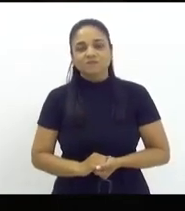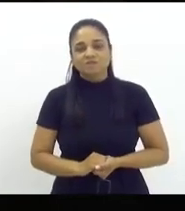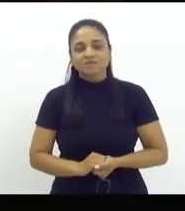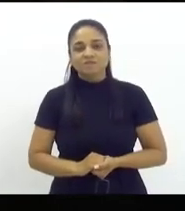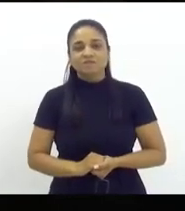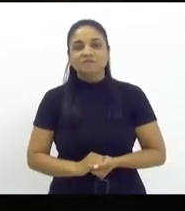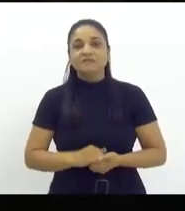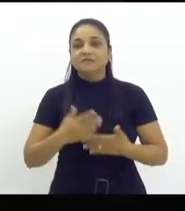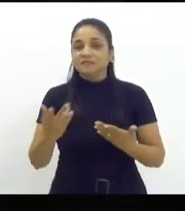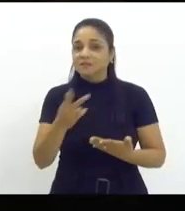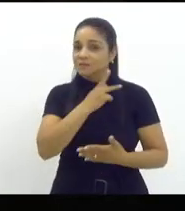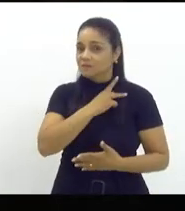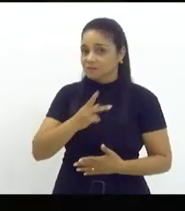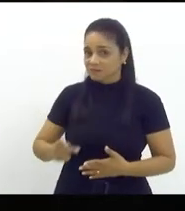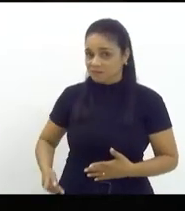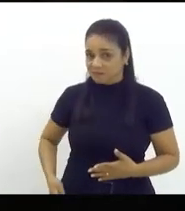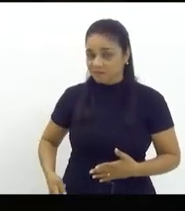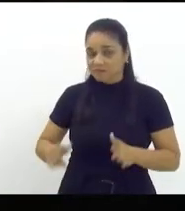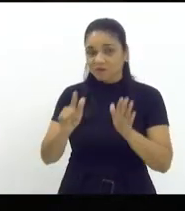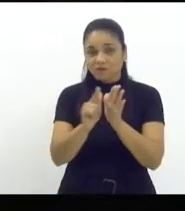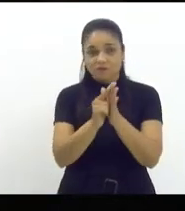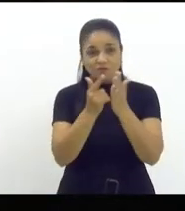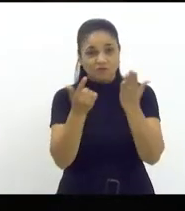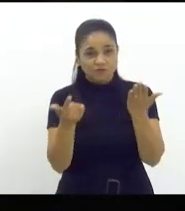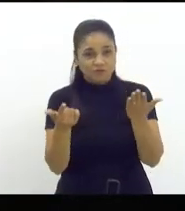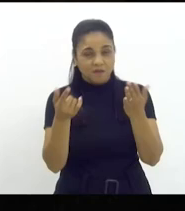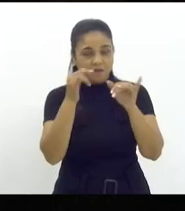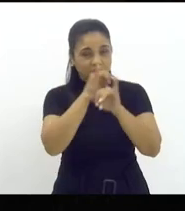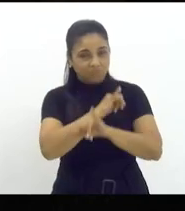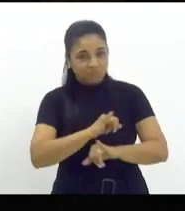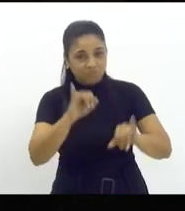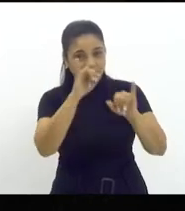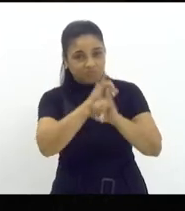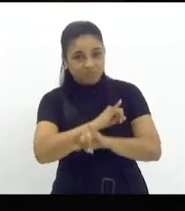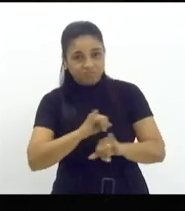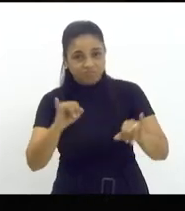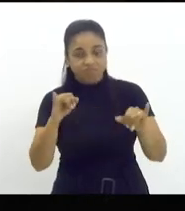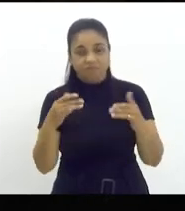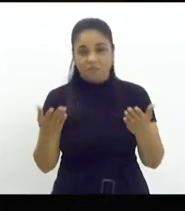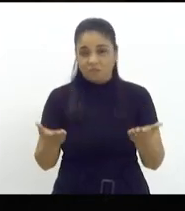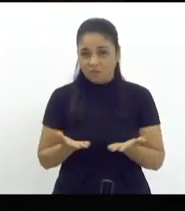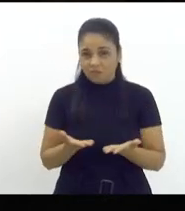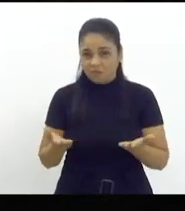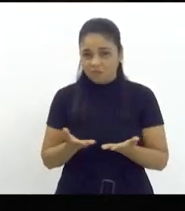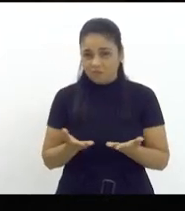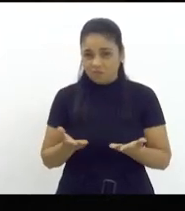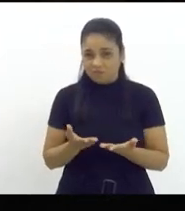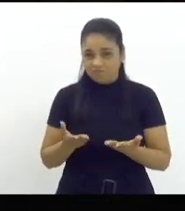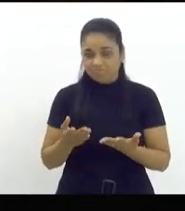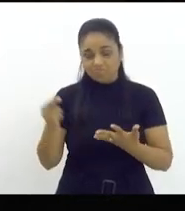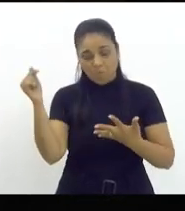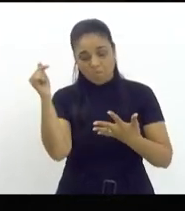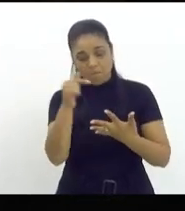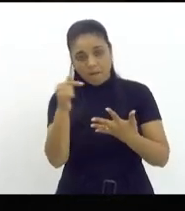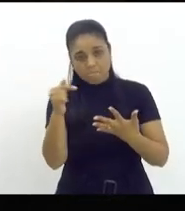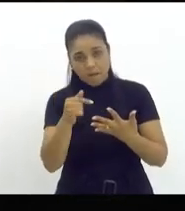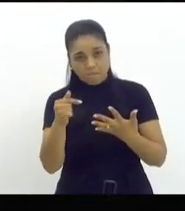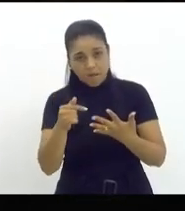presidente os jornais de hoje tem alguns fatos importantes